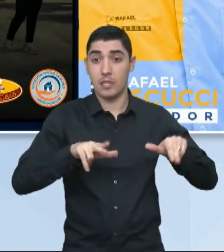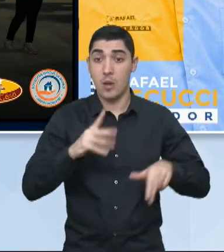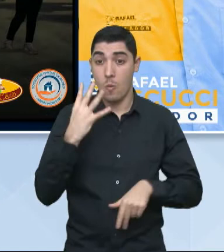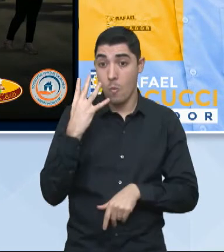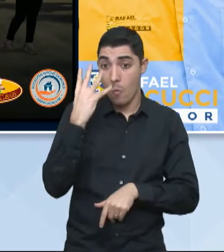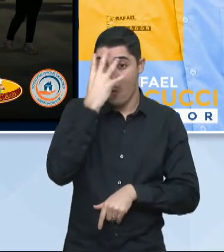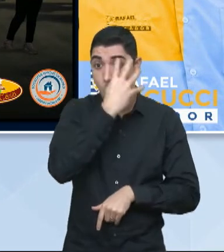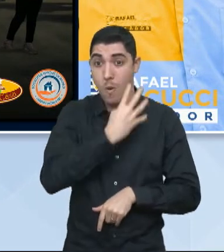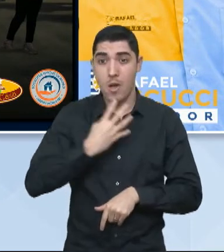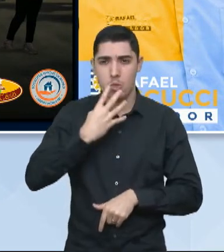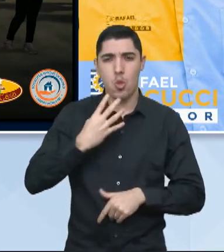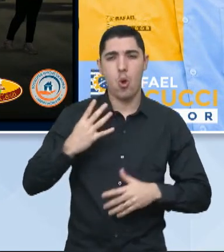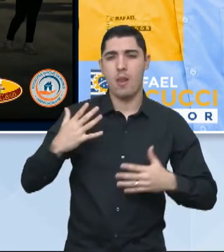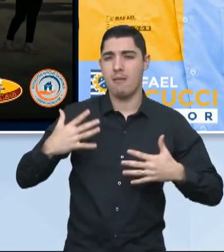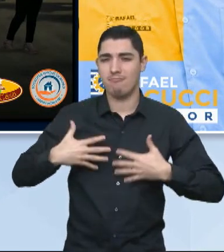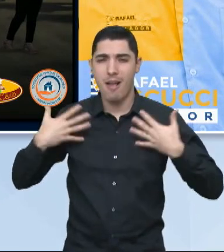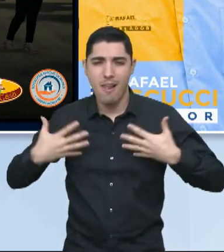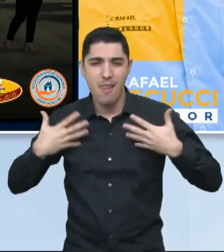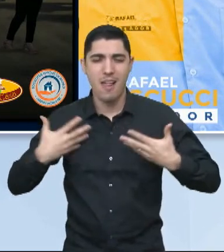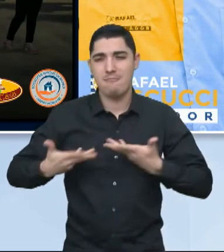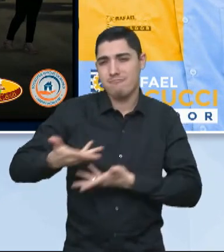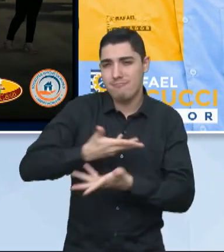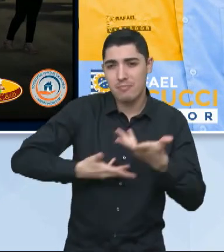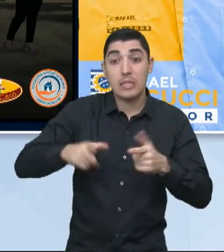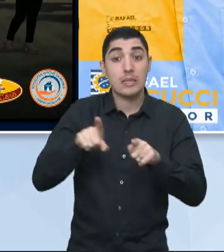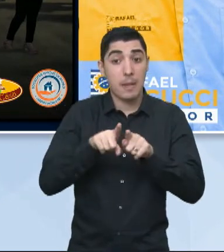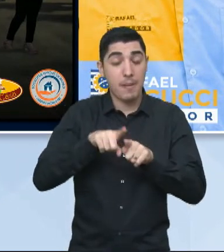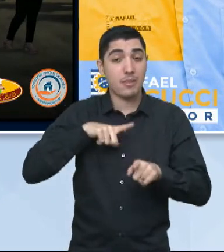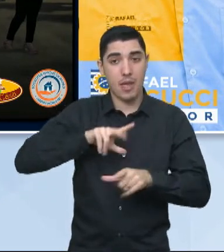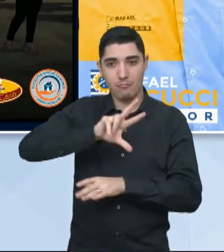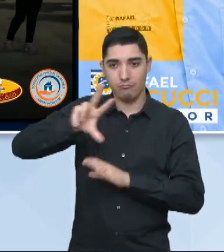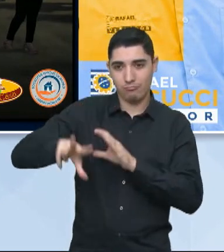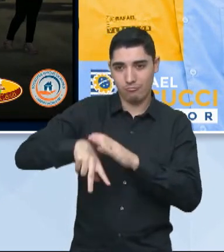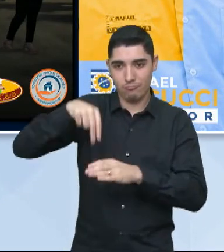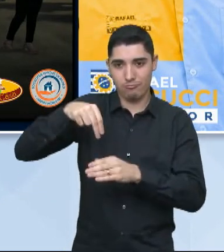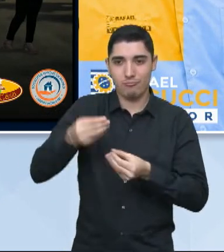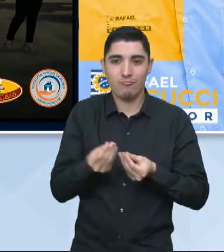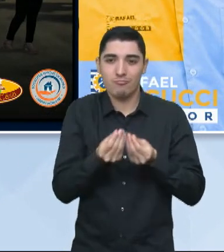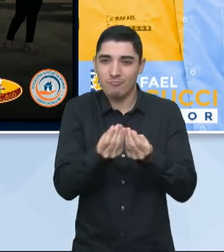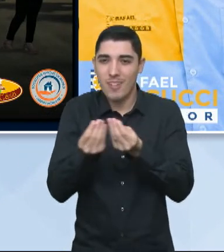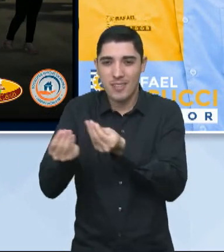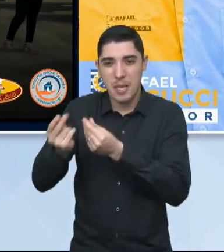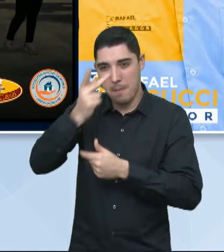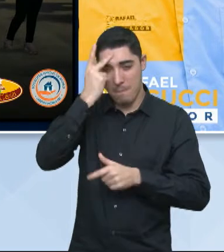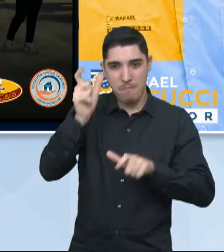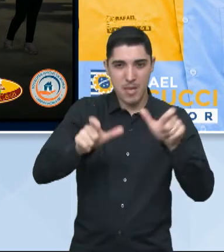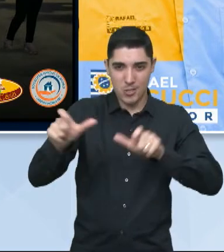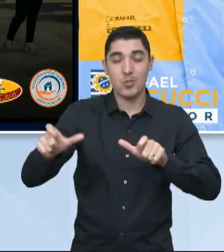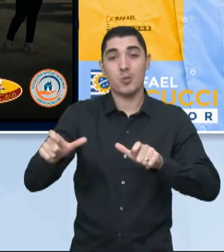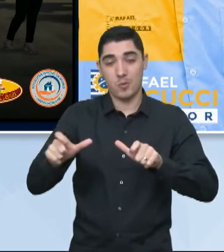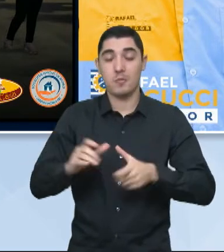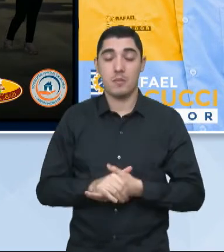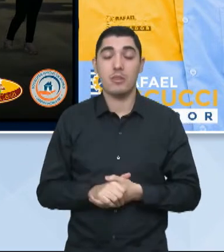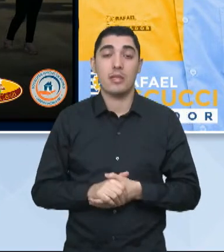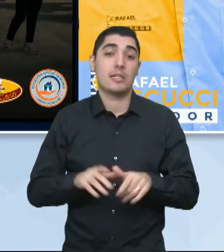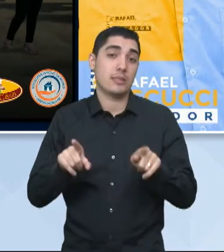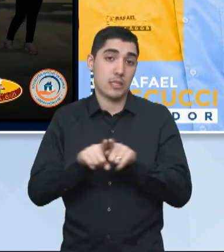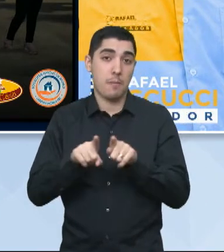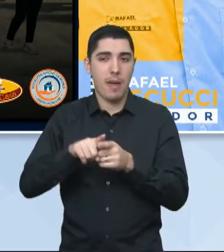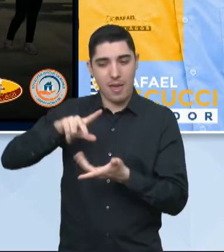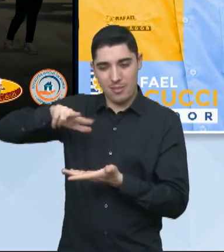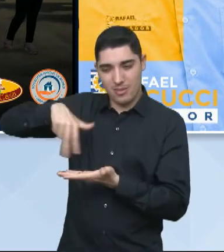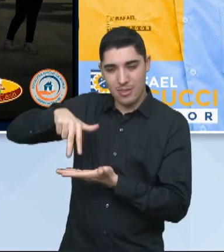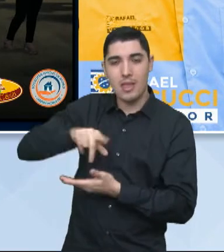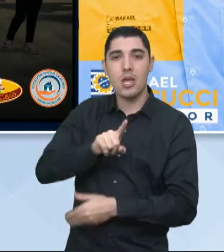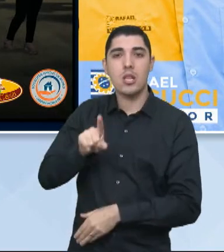lá de muita diversão, sorteio de brindes também lá para o público presente. Tivemos também, além da Zumba,